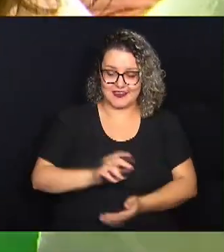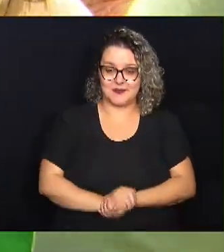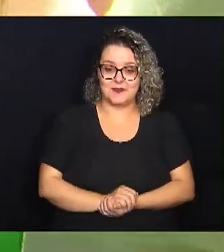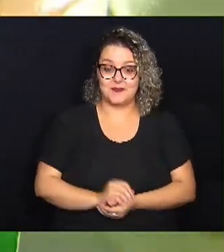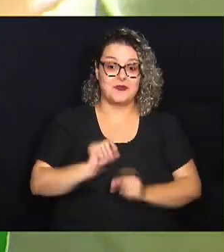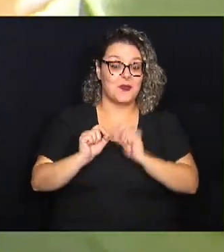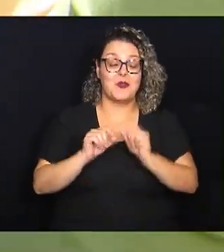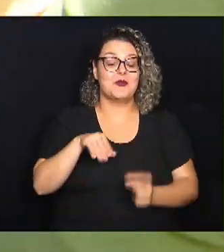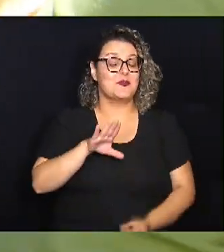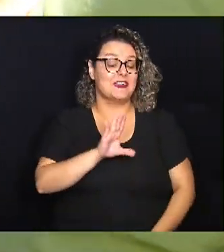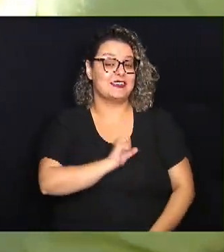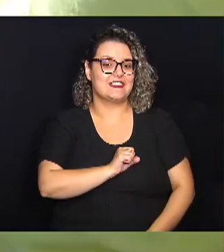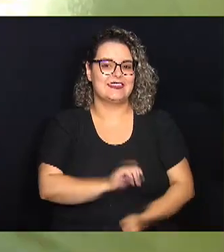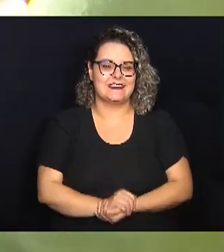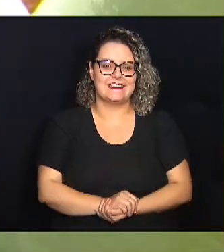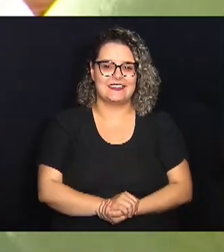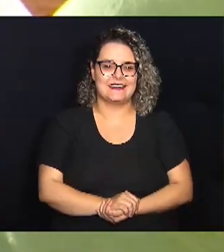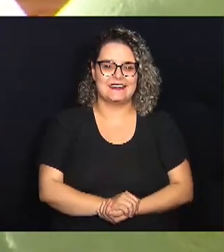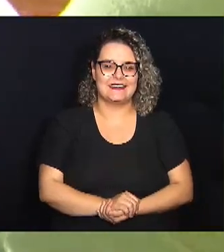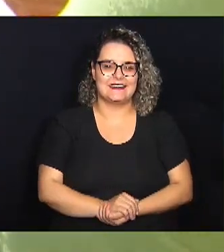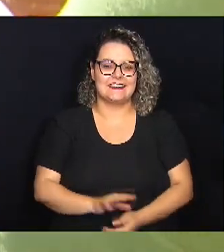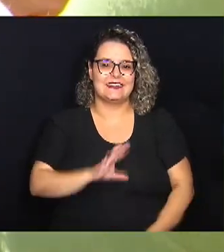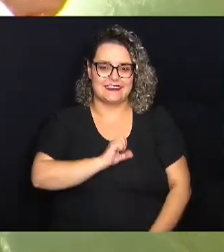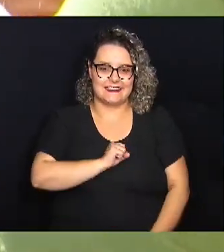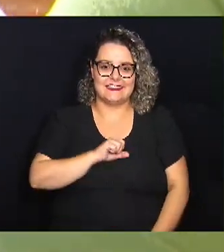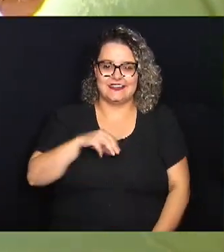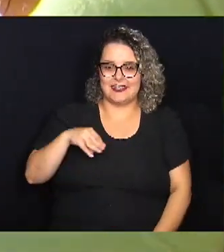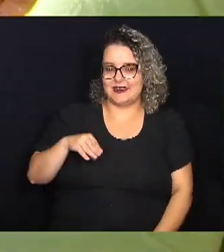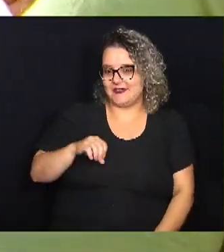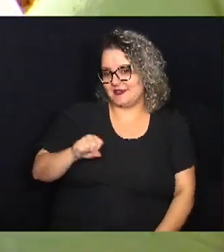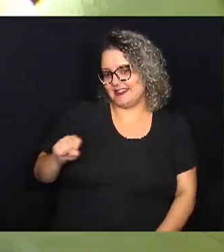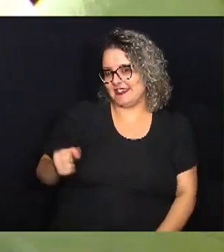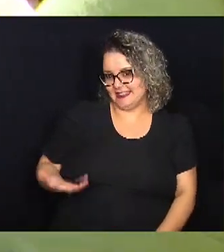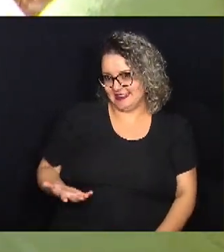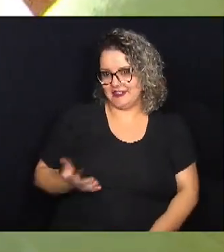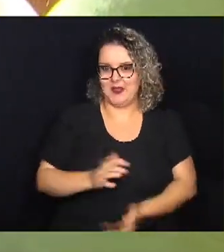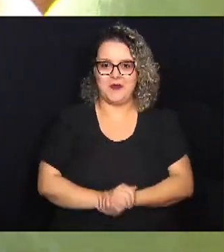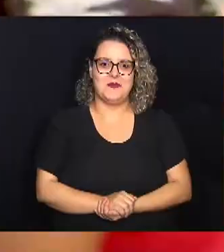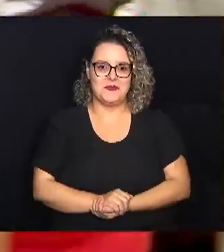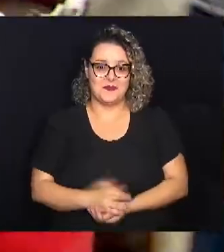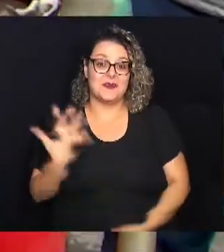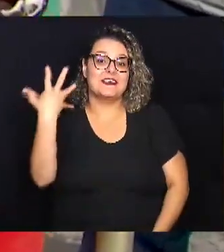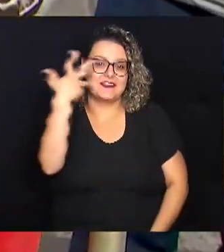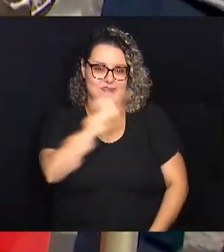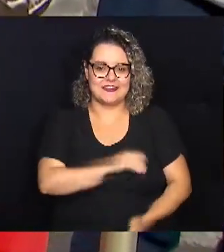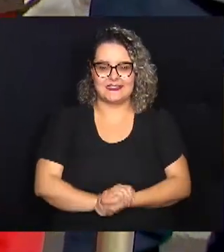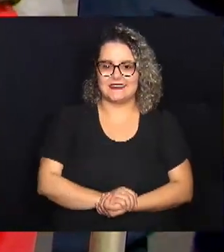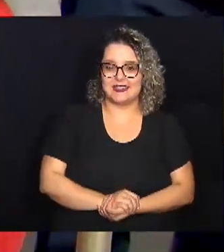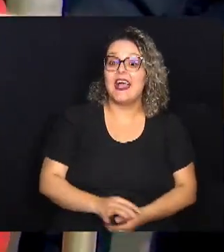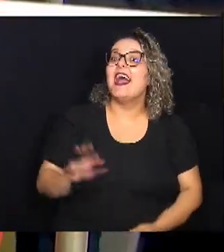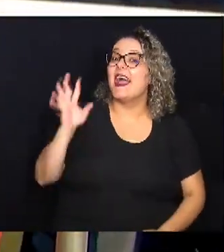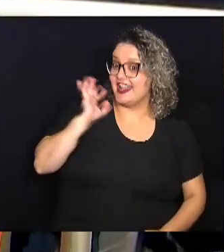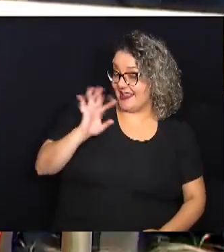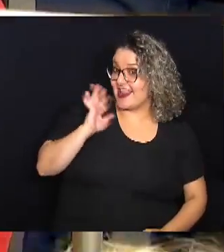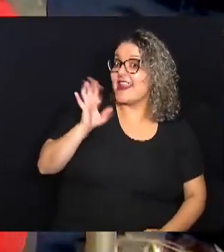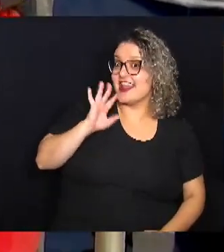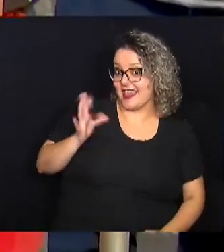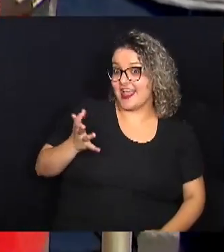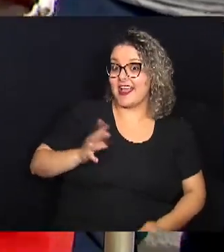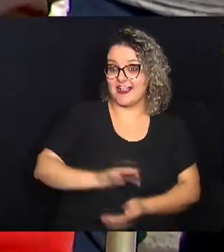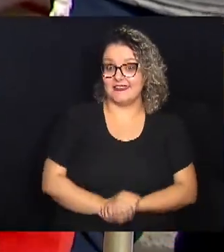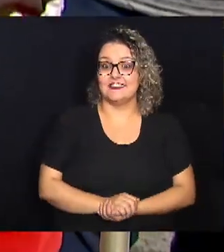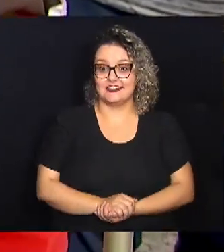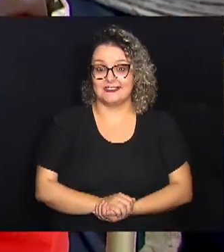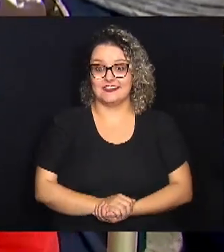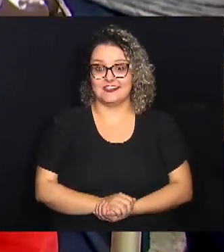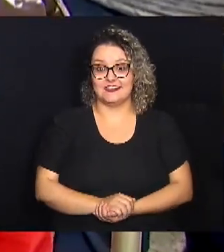mais gostou? Gostei da Miss, porque elas são muito bonitas. Muito legal, por causa